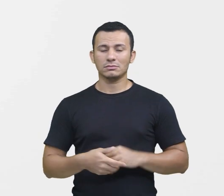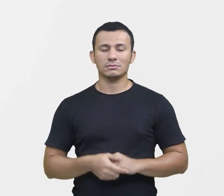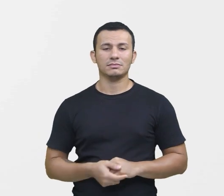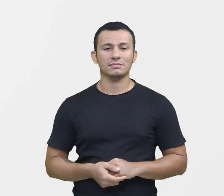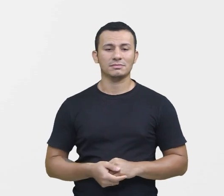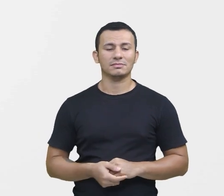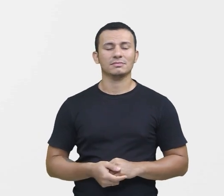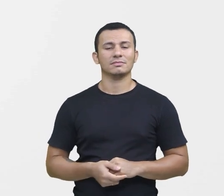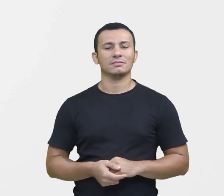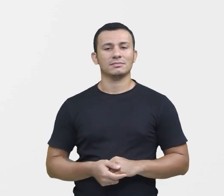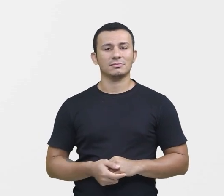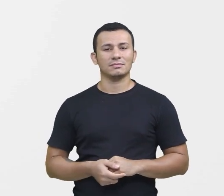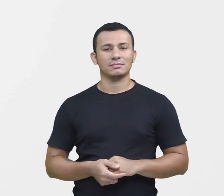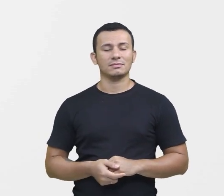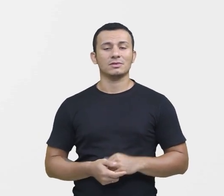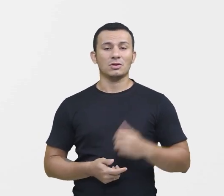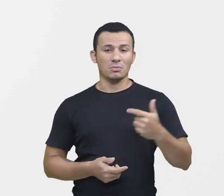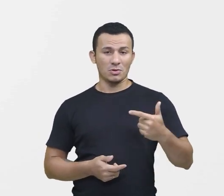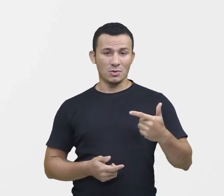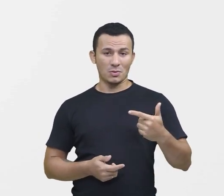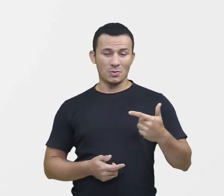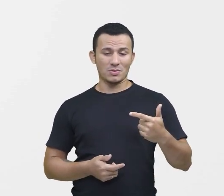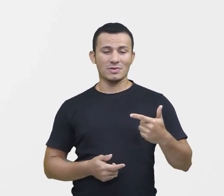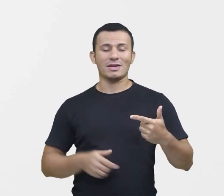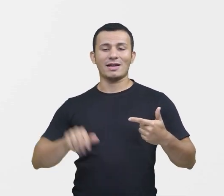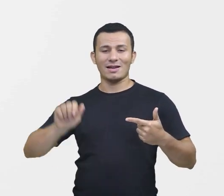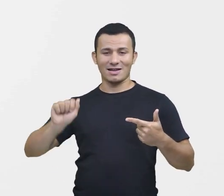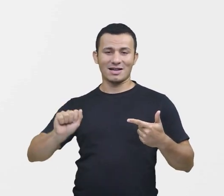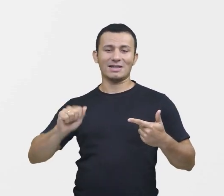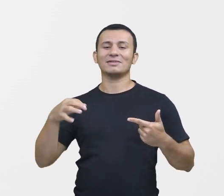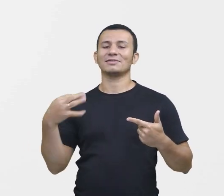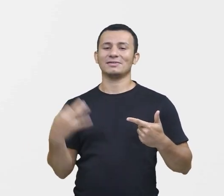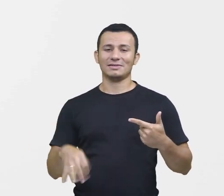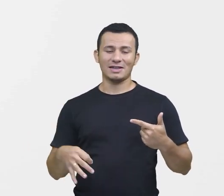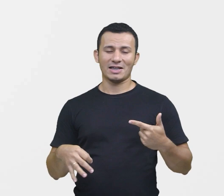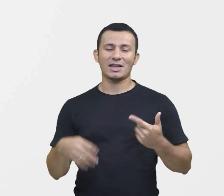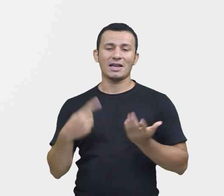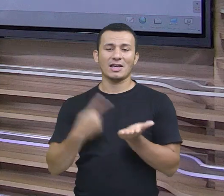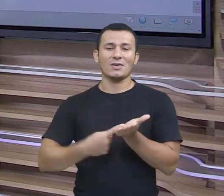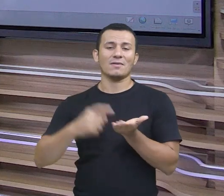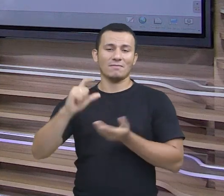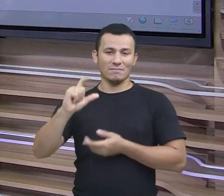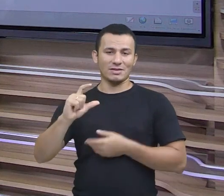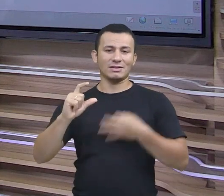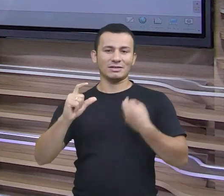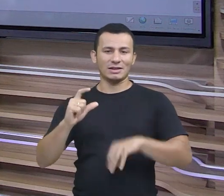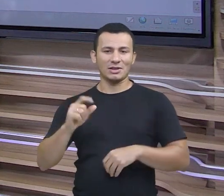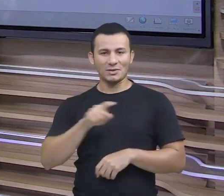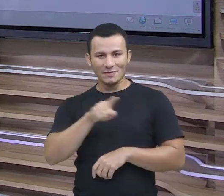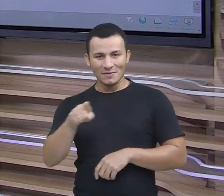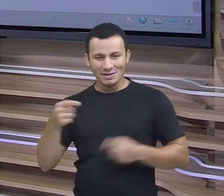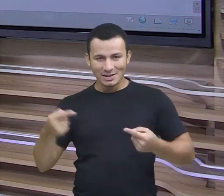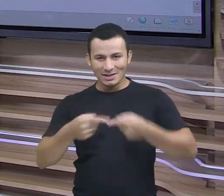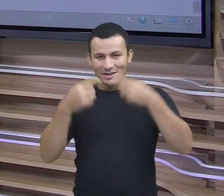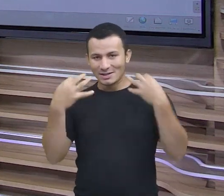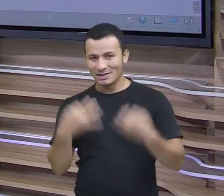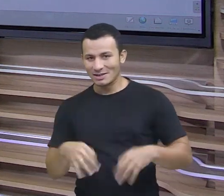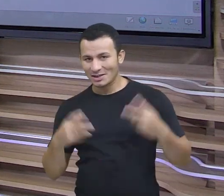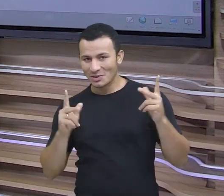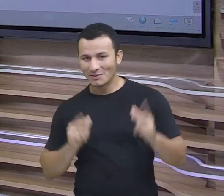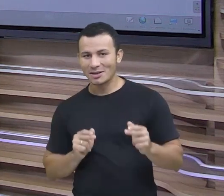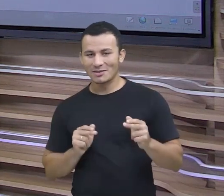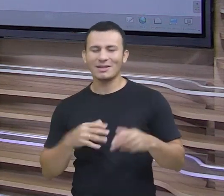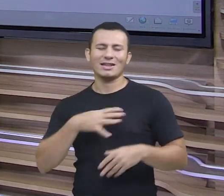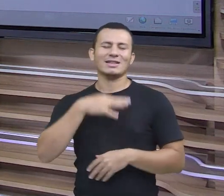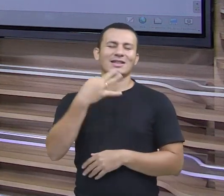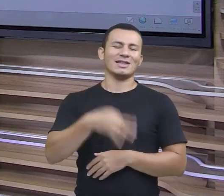a opção A. Muito bem, um convite. Acertaram? Tenho